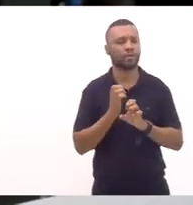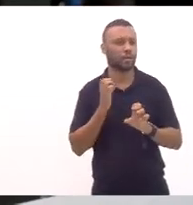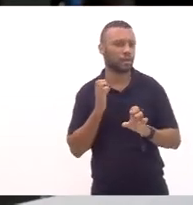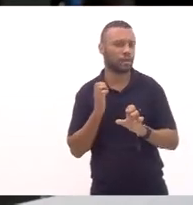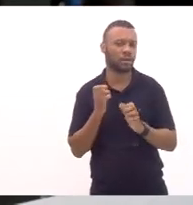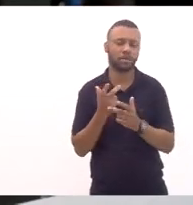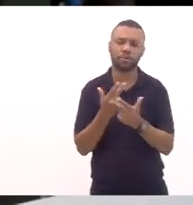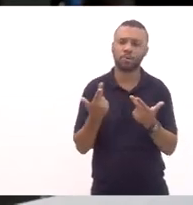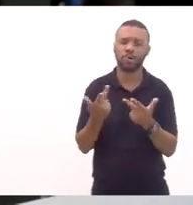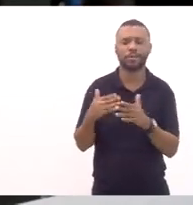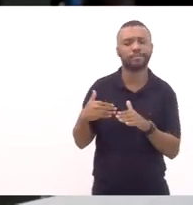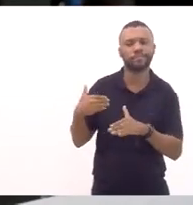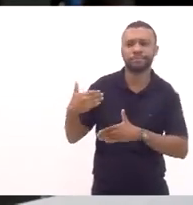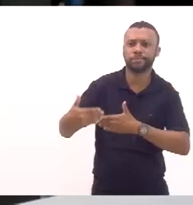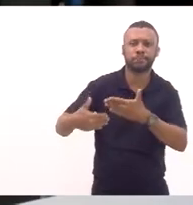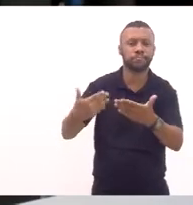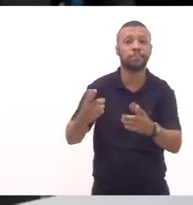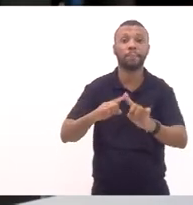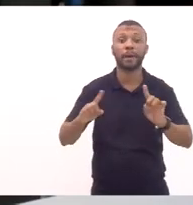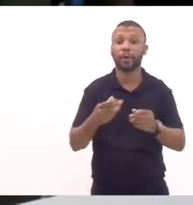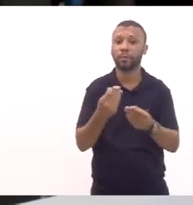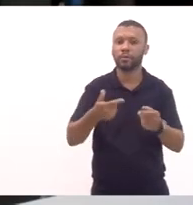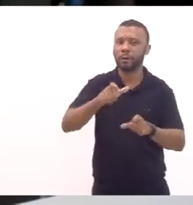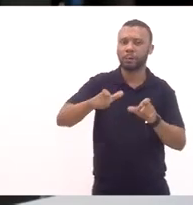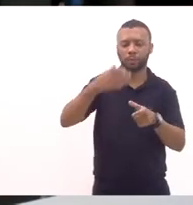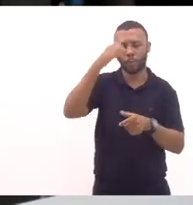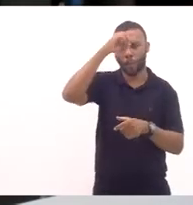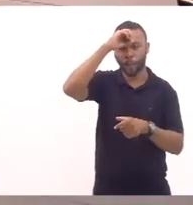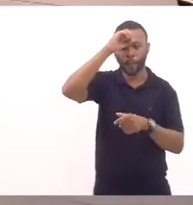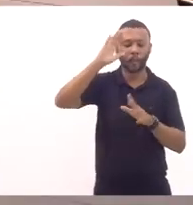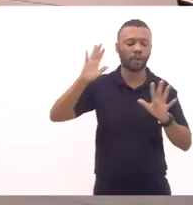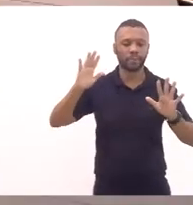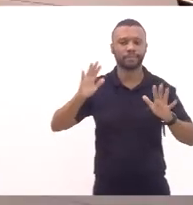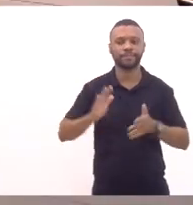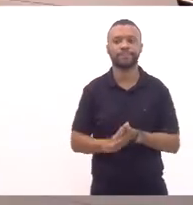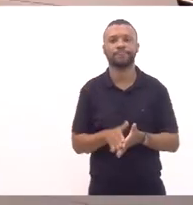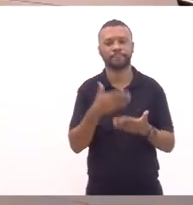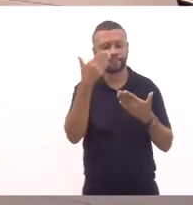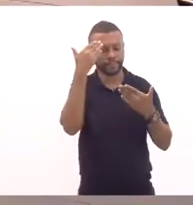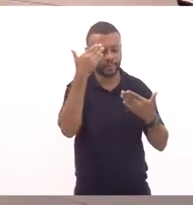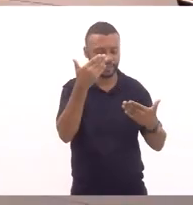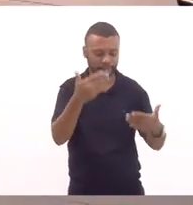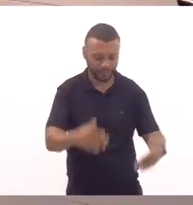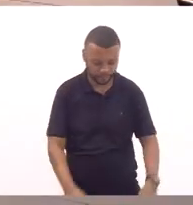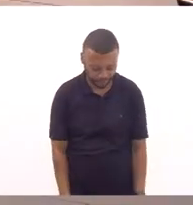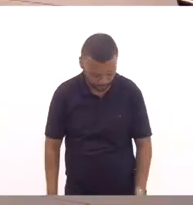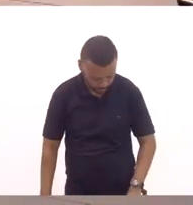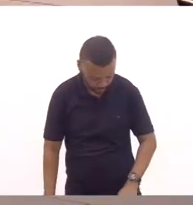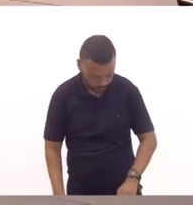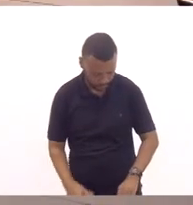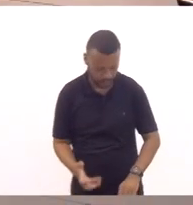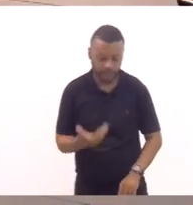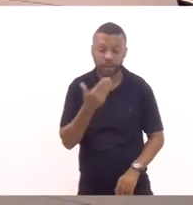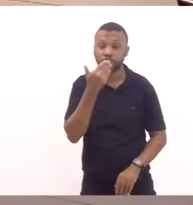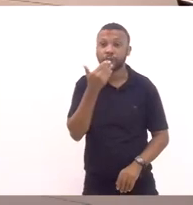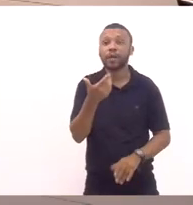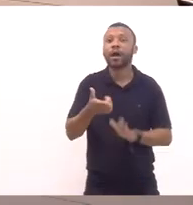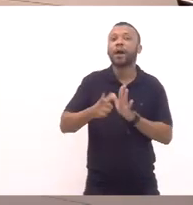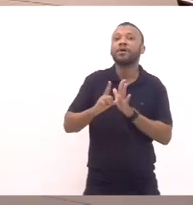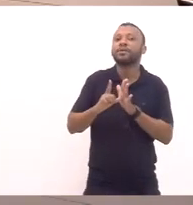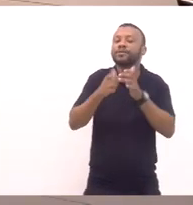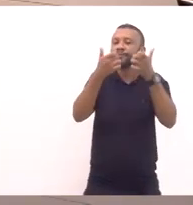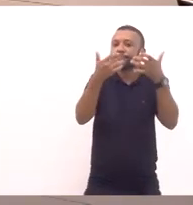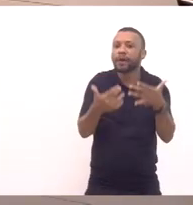E assim vai, mas muita gente não sabe. Obrigada, Lígia, okay, pela sua intervenção. Eu quero pedir, antes de passar para o Hélio, saber